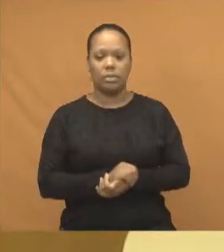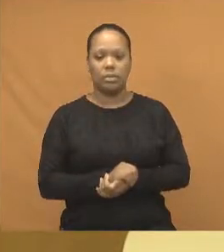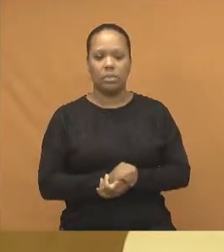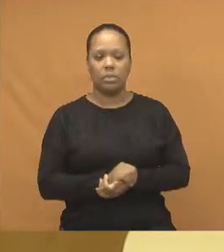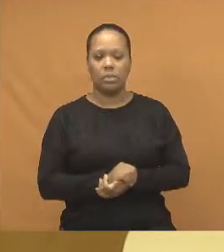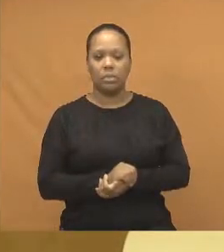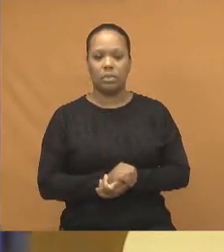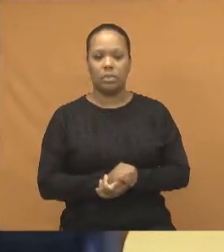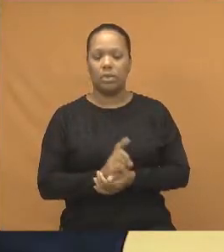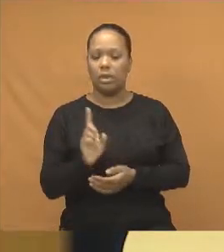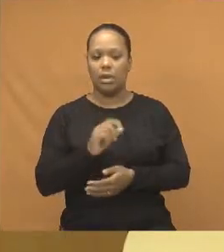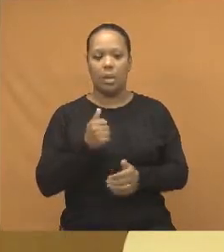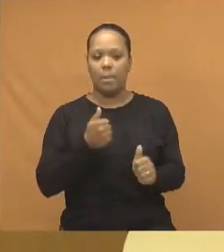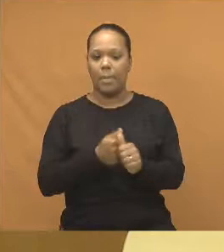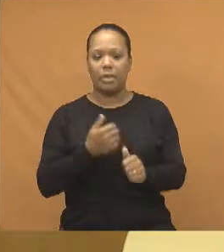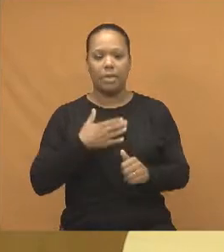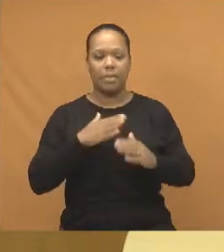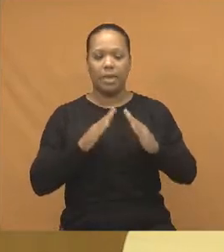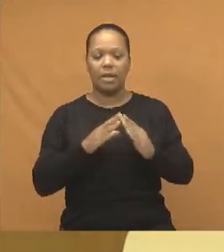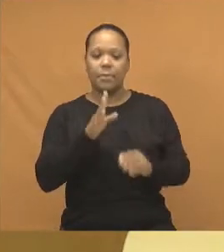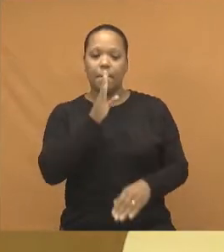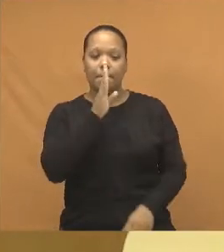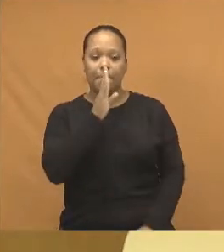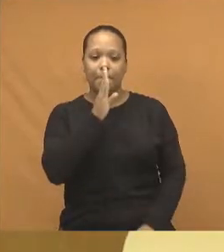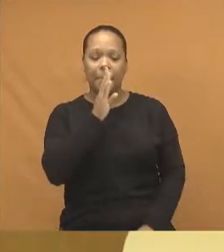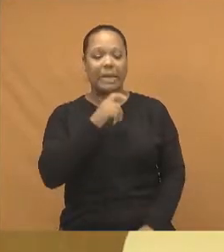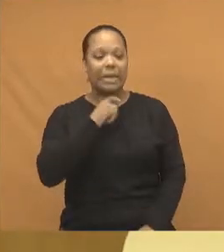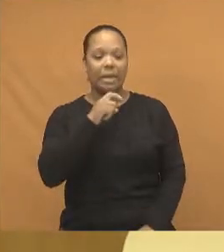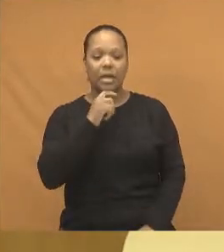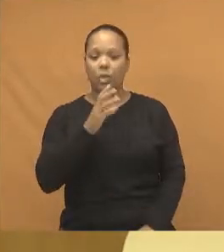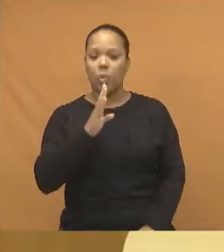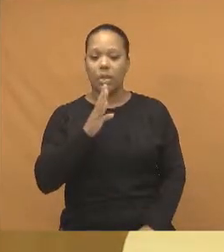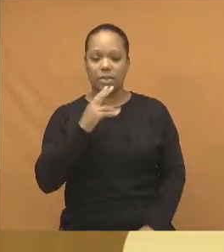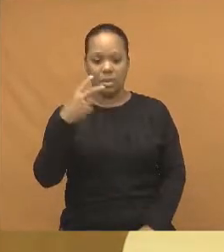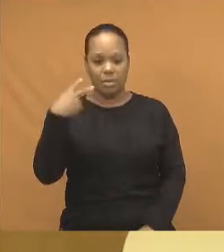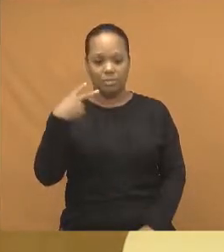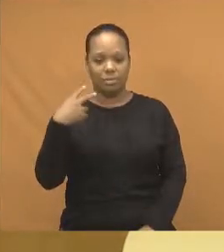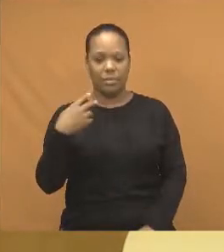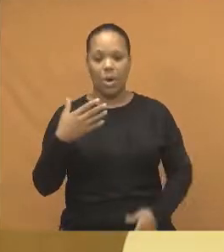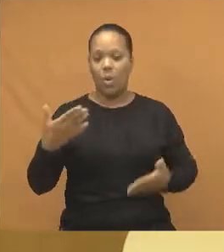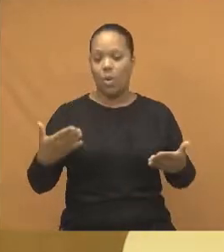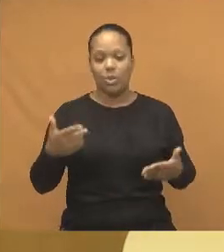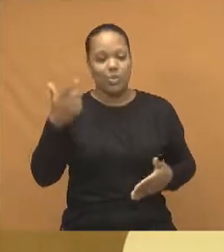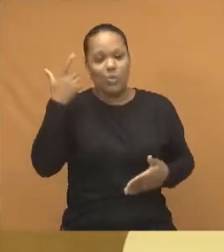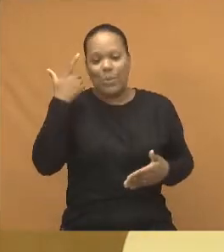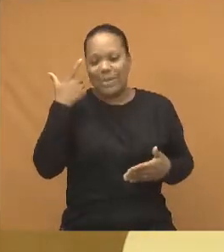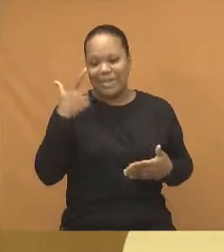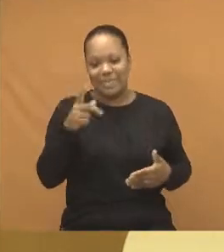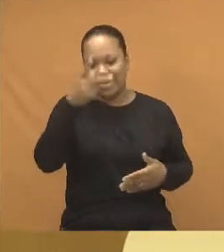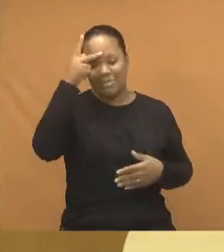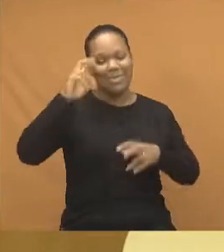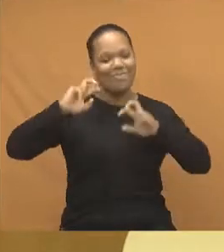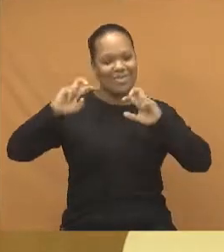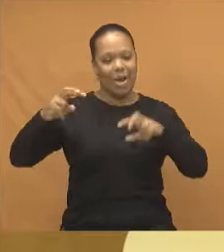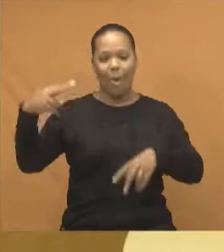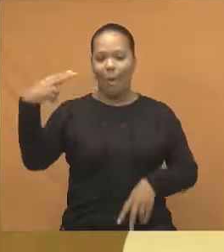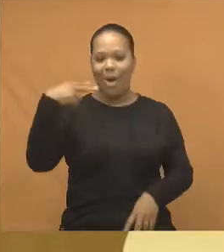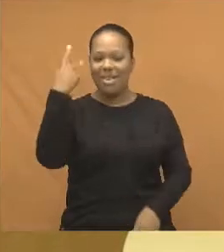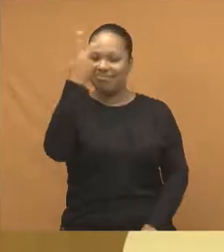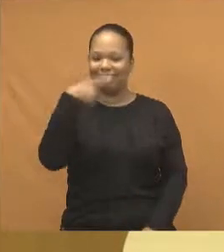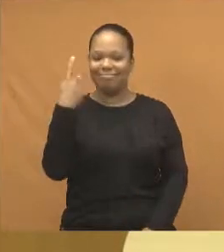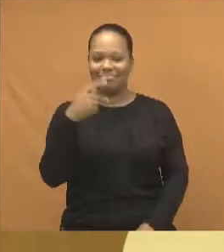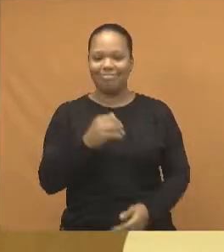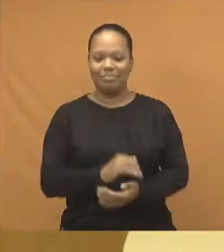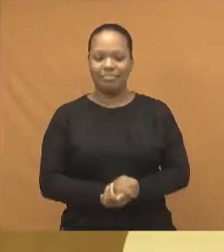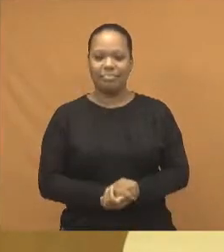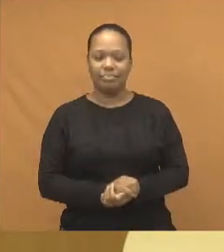resido, fica ali quietinha, não era reconhecida por ninguém. Hoje eu não consigo mais fazer isso. Eu